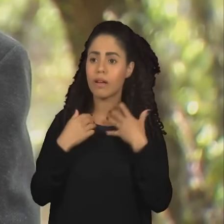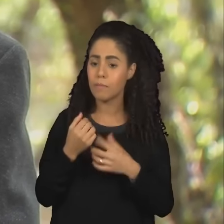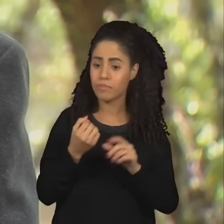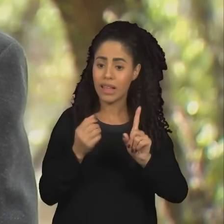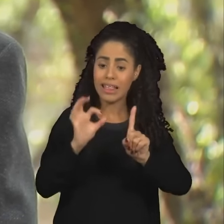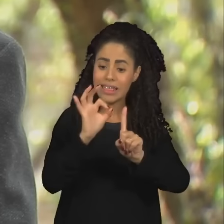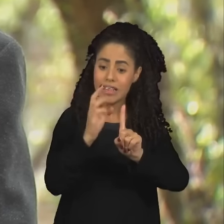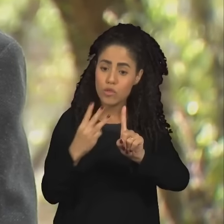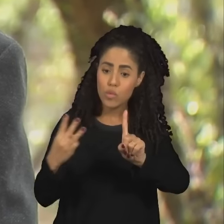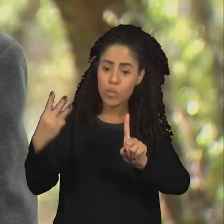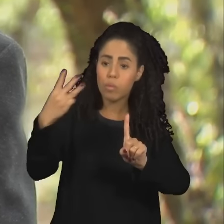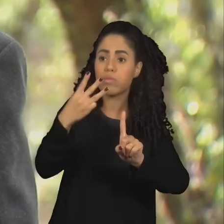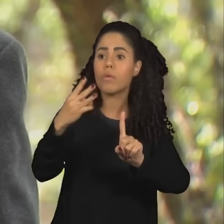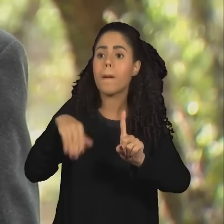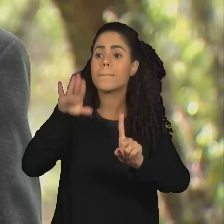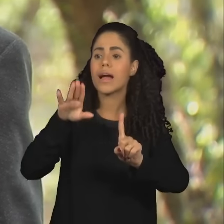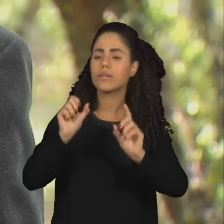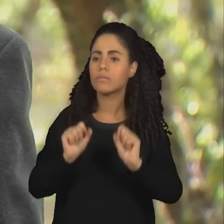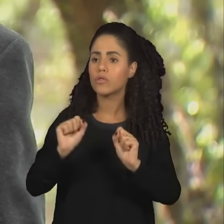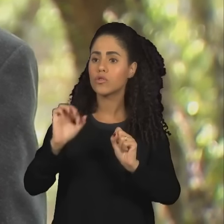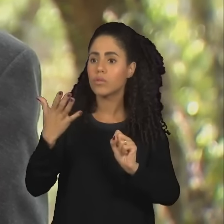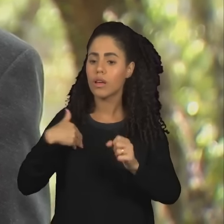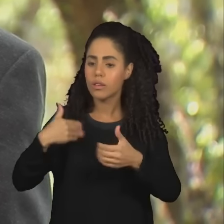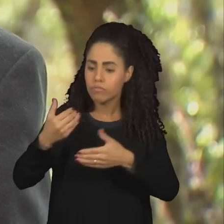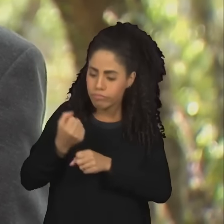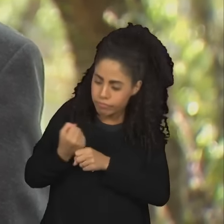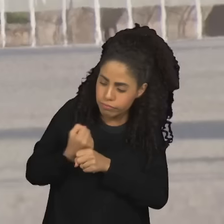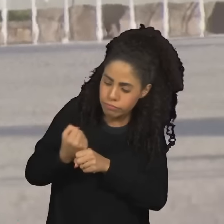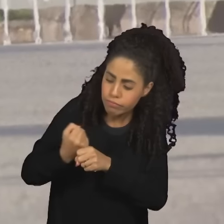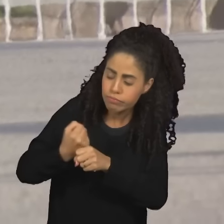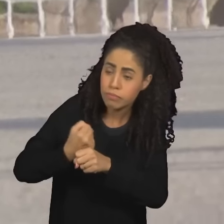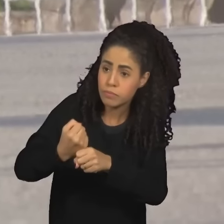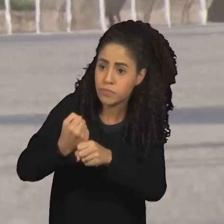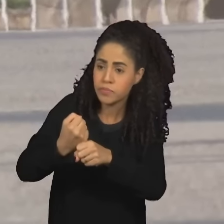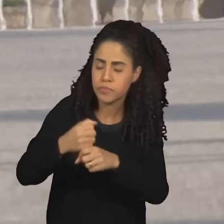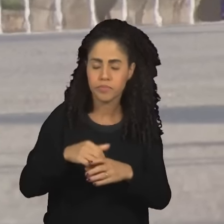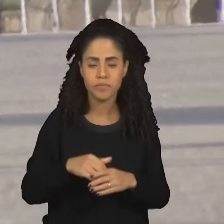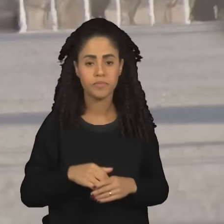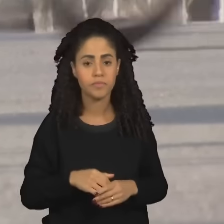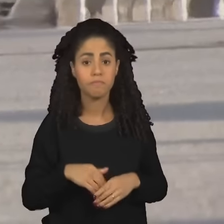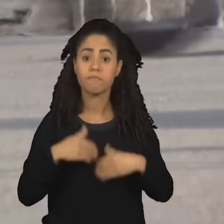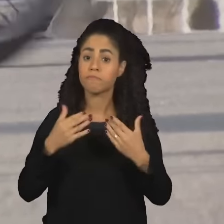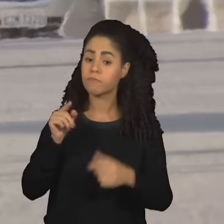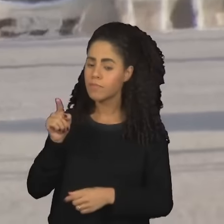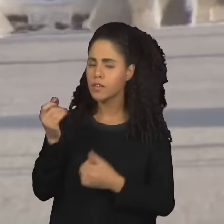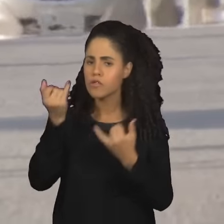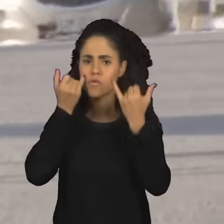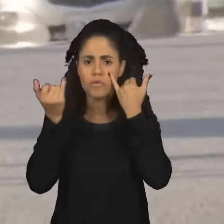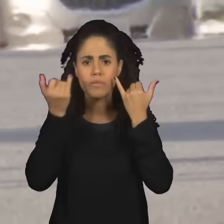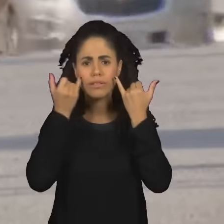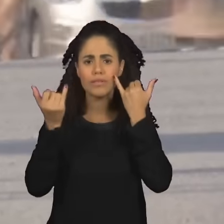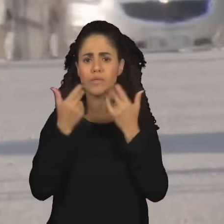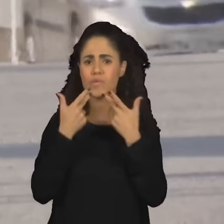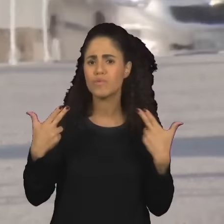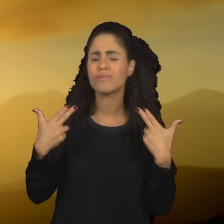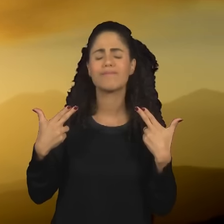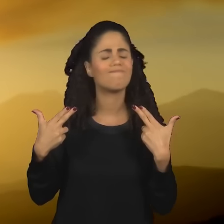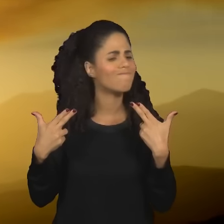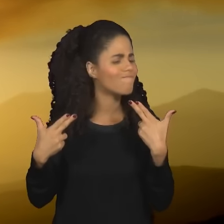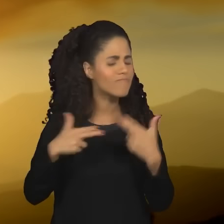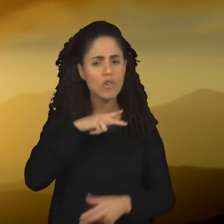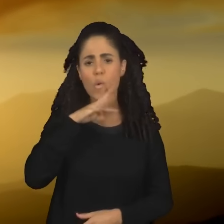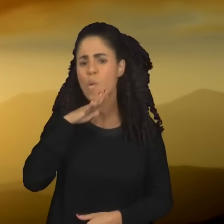graus a 3,5 graus ao longo deste século. Essa é uma má notícia,